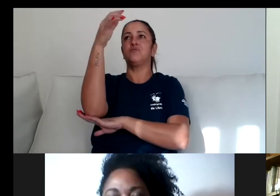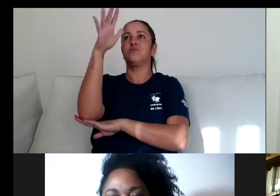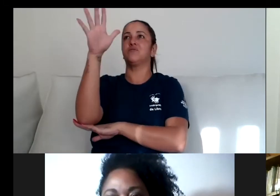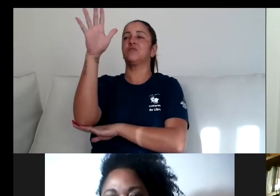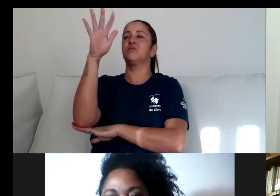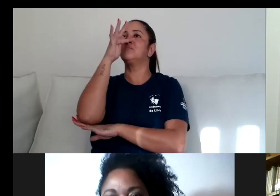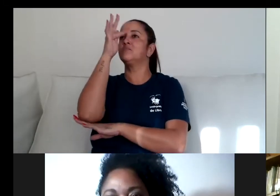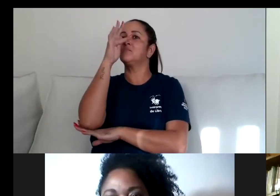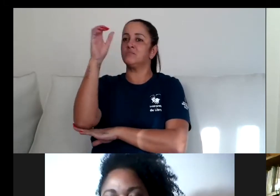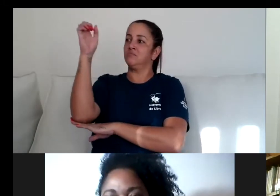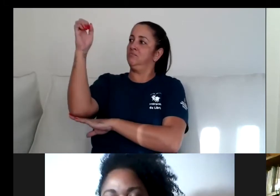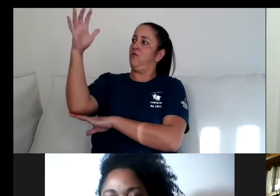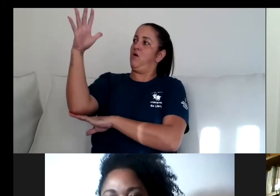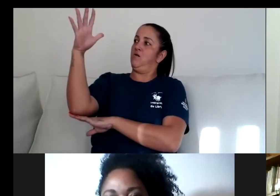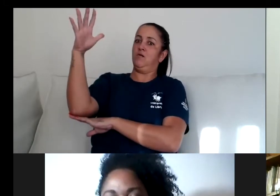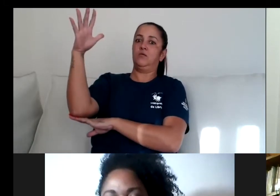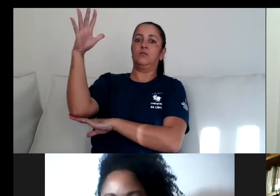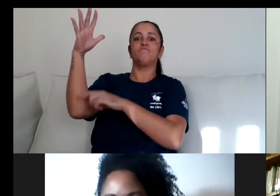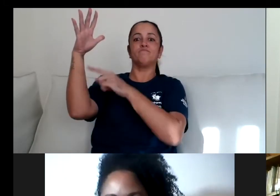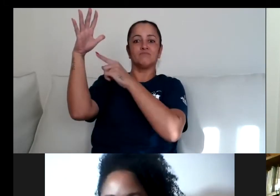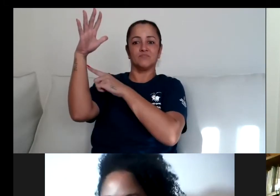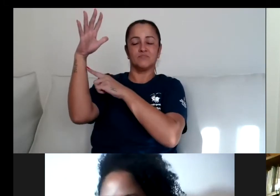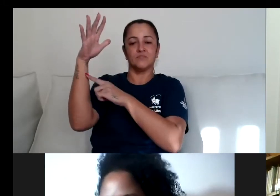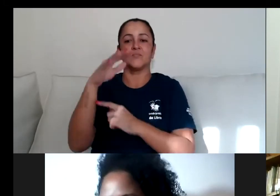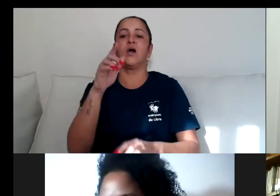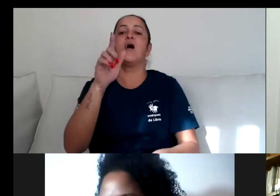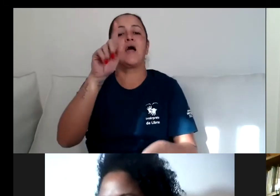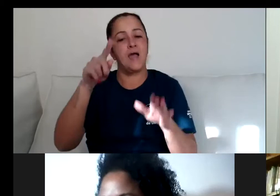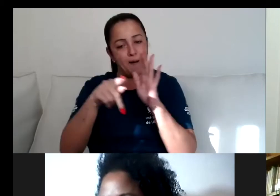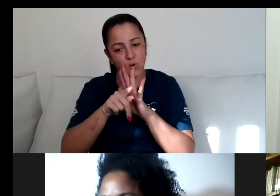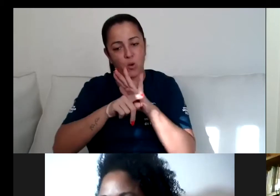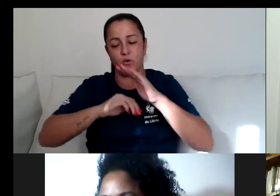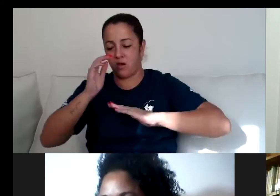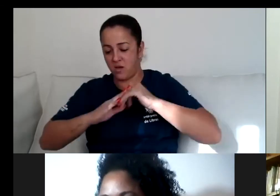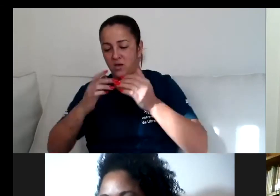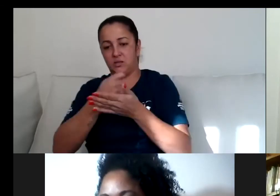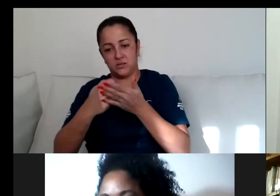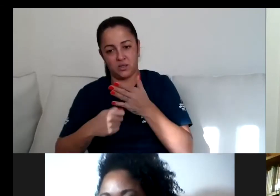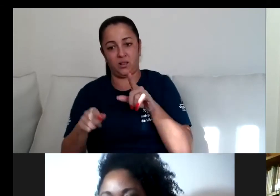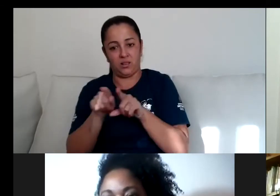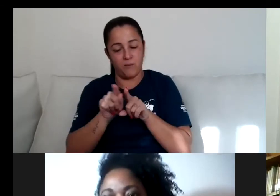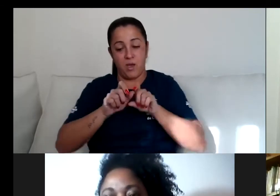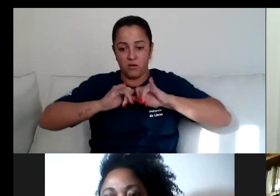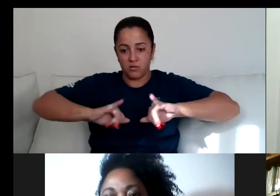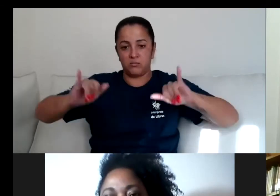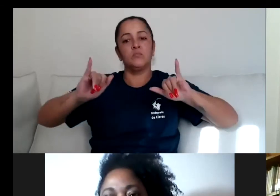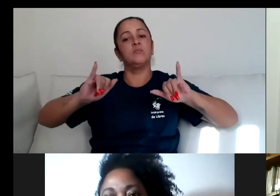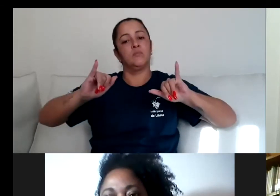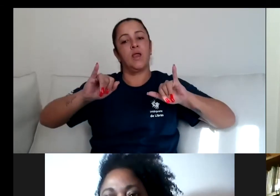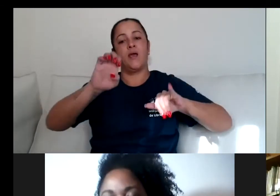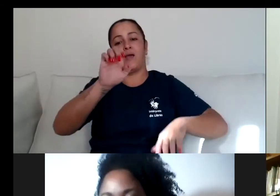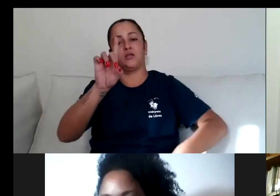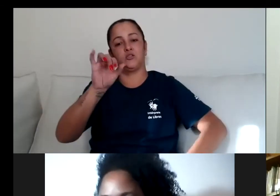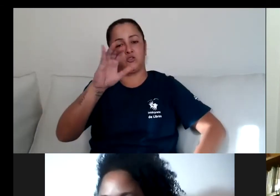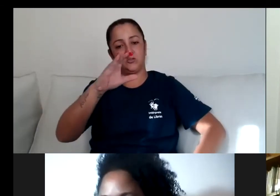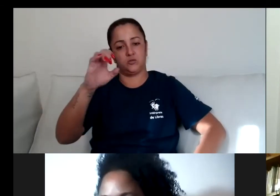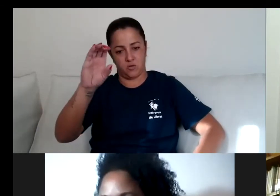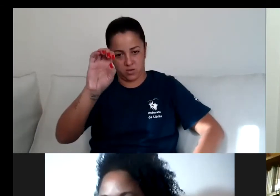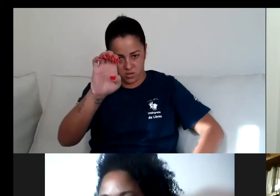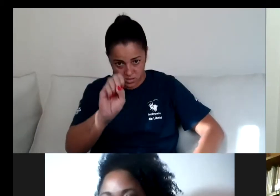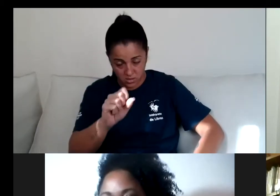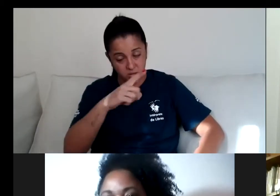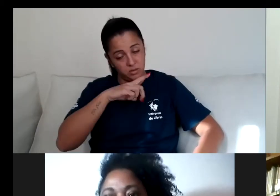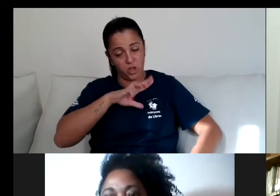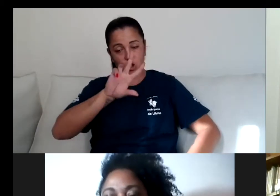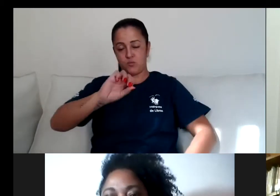organizado pelo Mulherio das Letras e publicado pela Quintal Edições. E em 2019, Nossos Poemas Conjuram